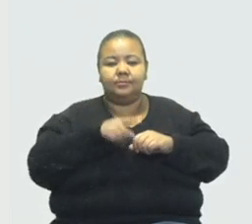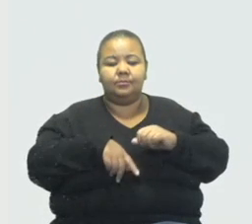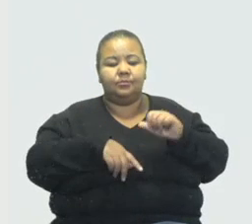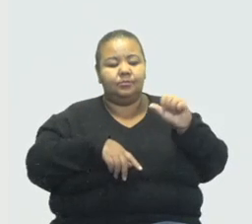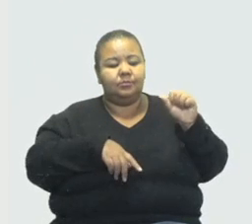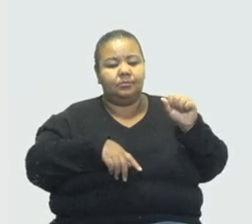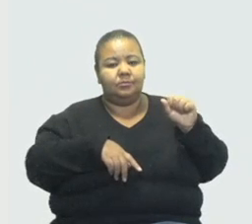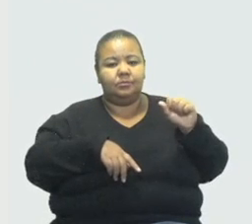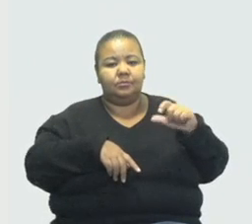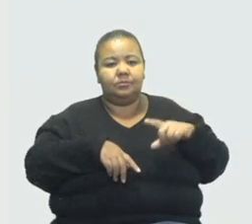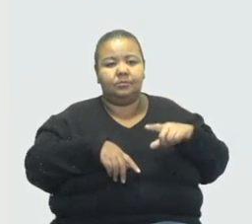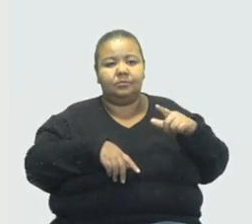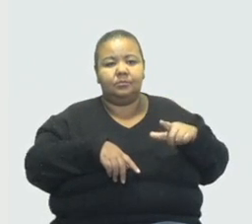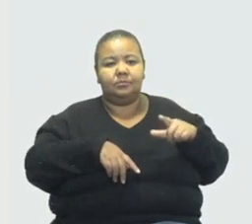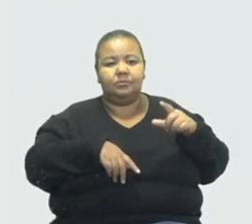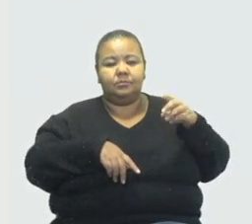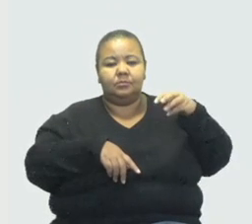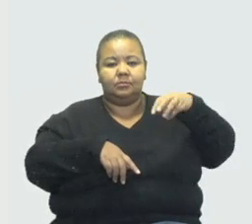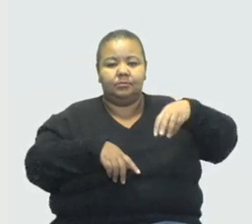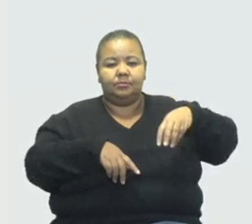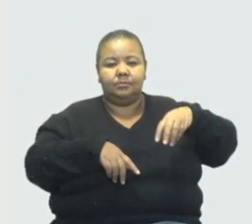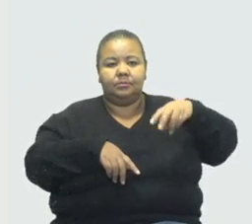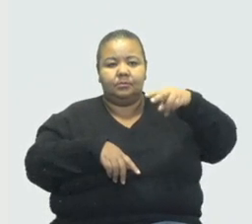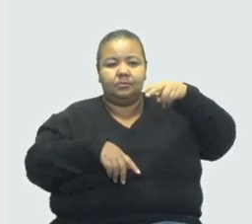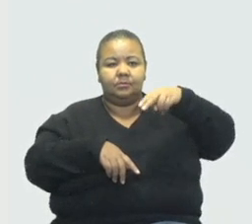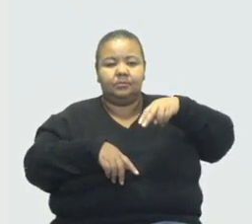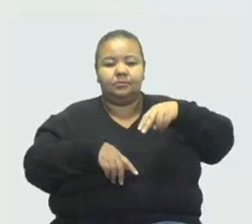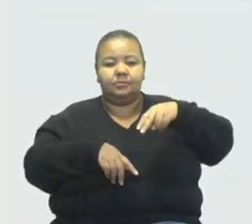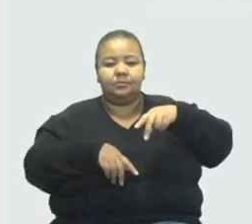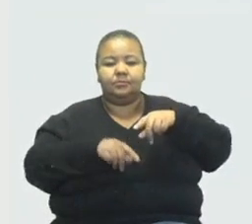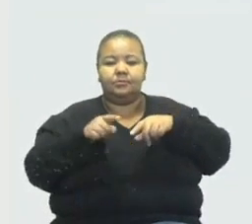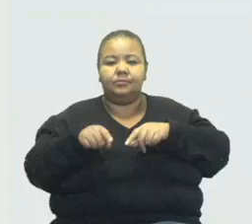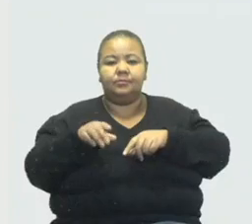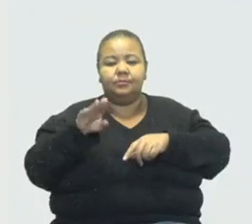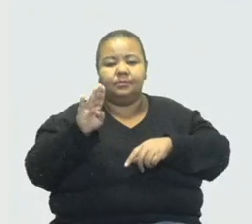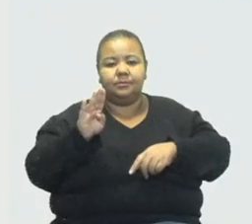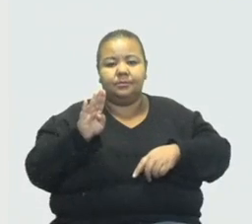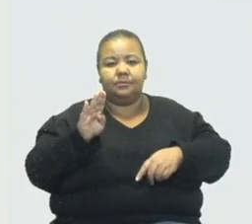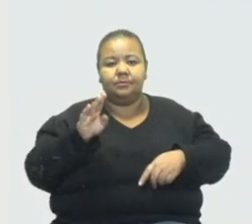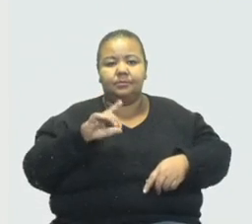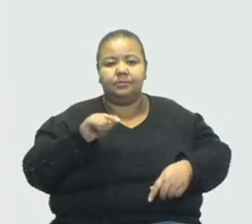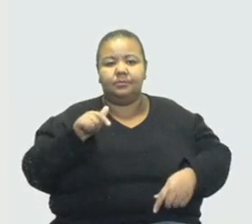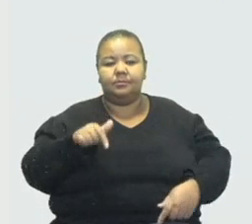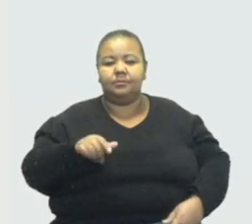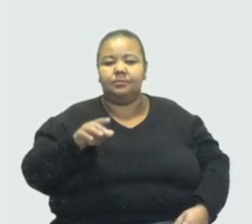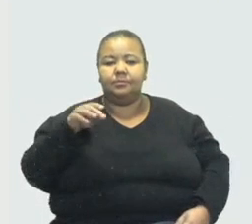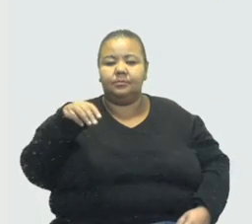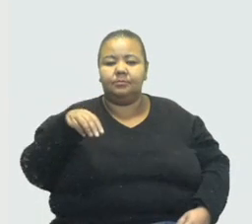A tem ordem MN e a matriz B